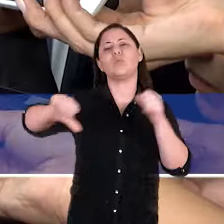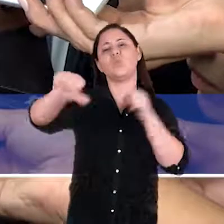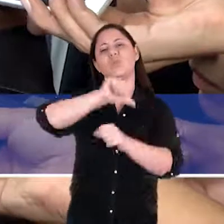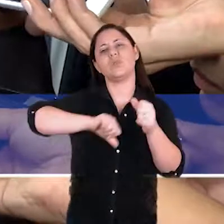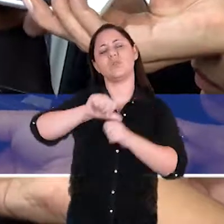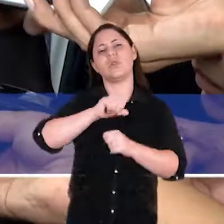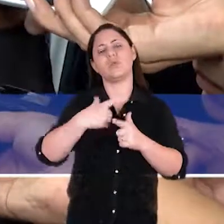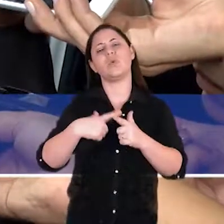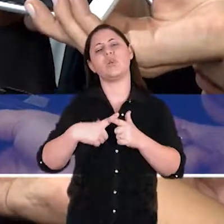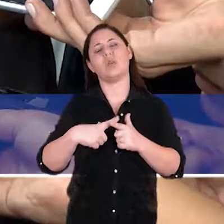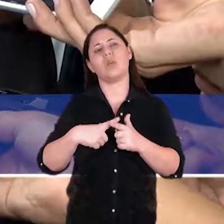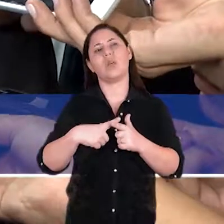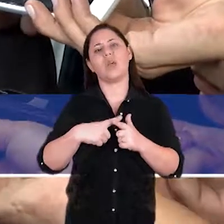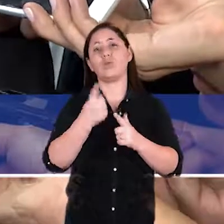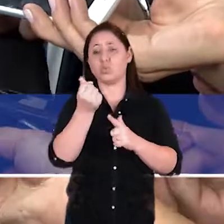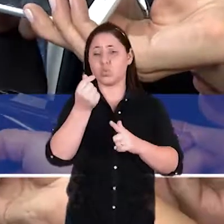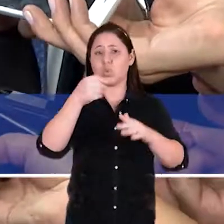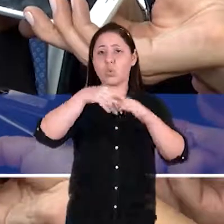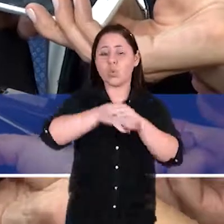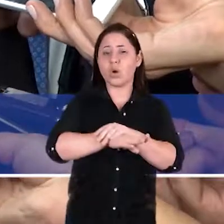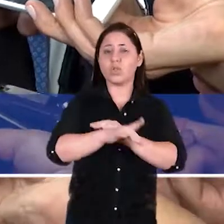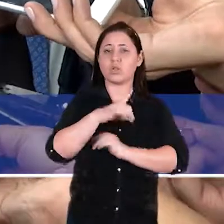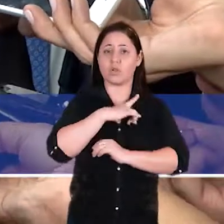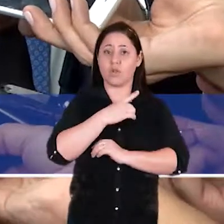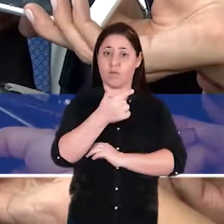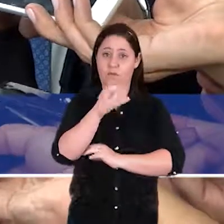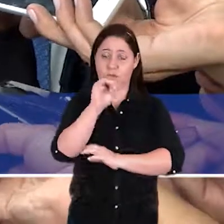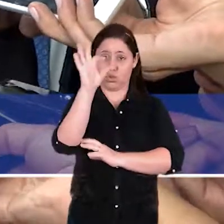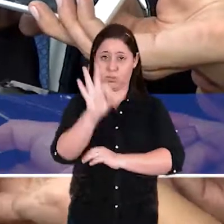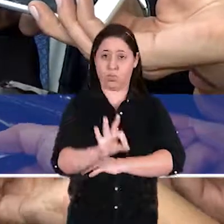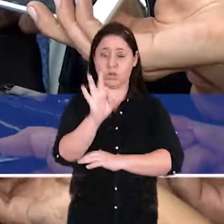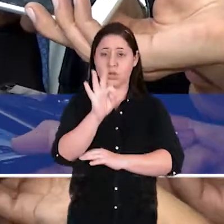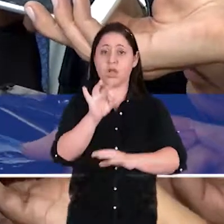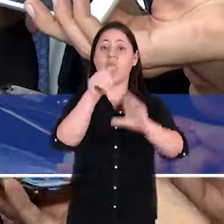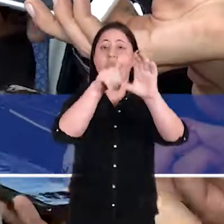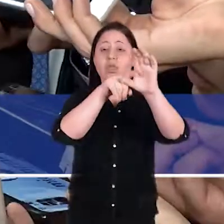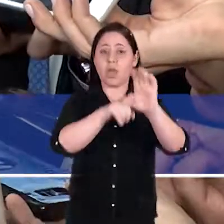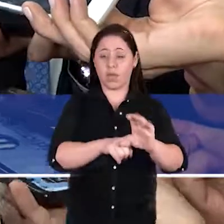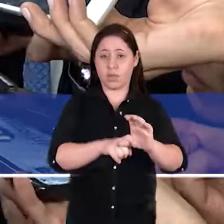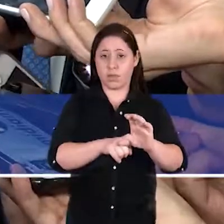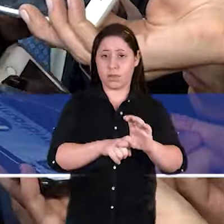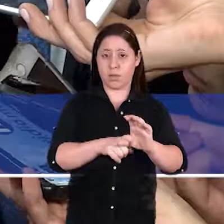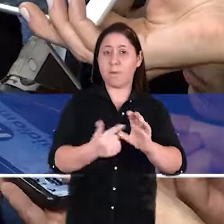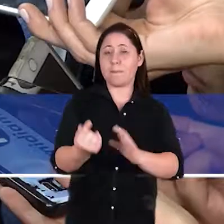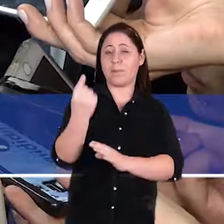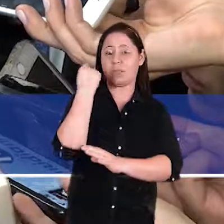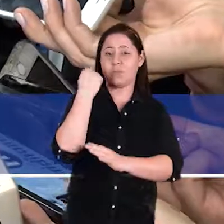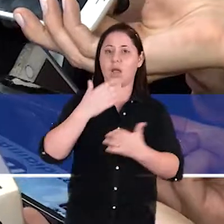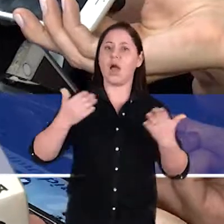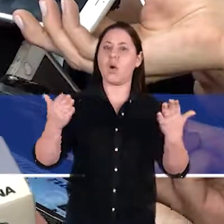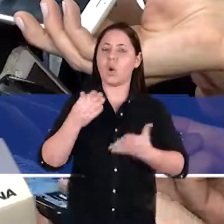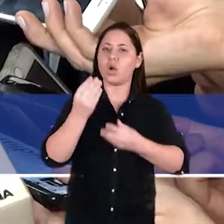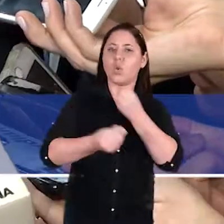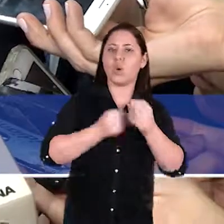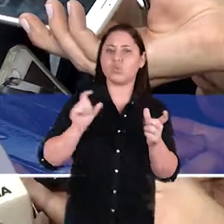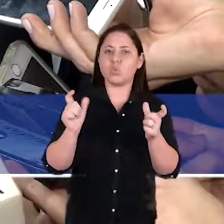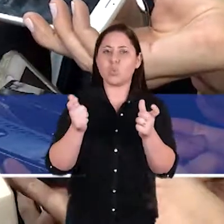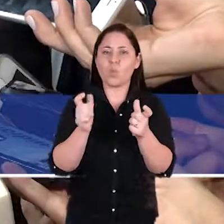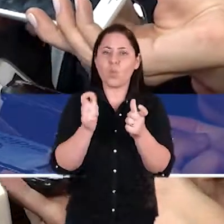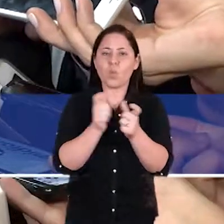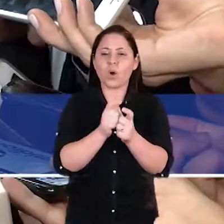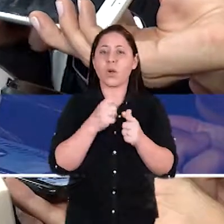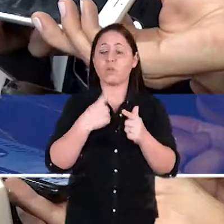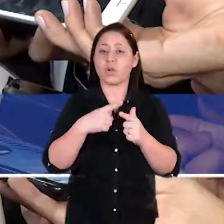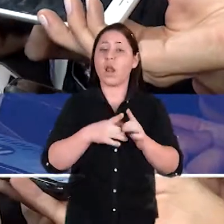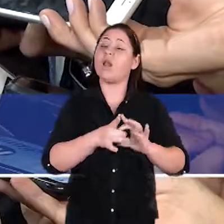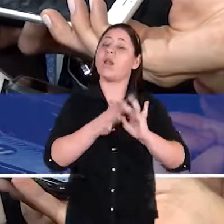a lei? Só que na época ficou que o depósito judicial, o fundo, é 20% do valor da época. Como agora o valor